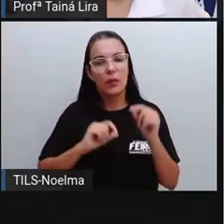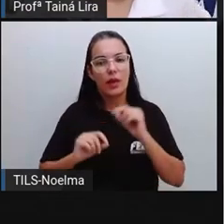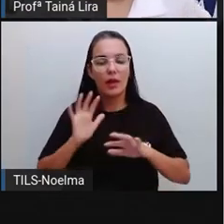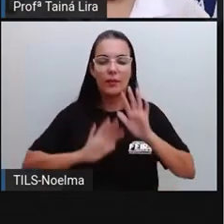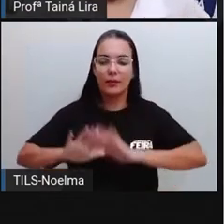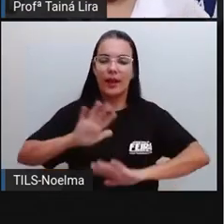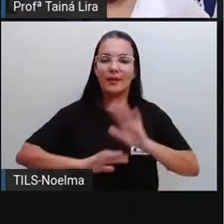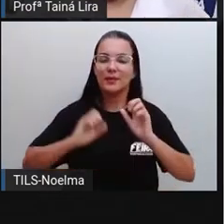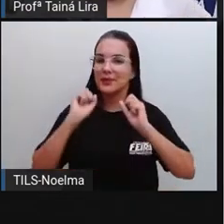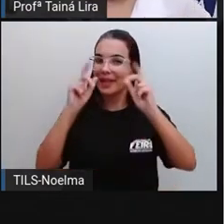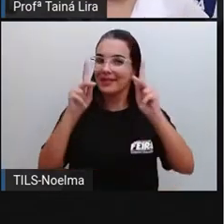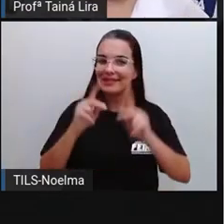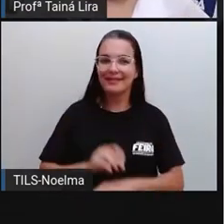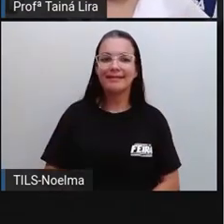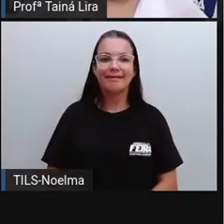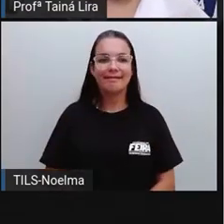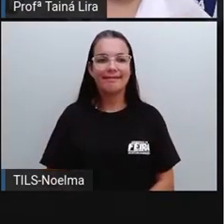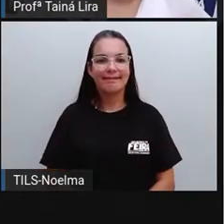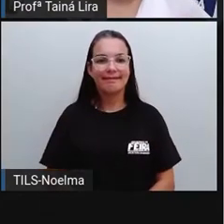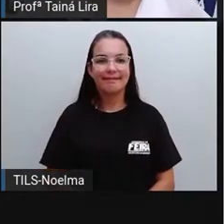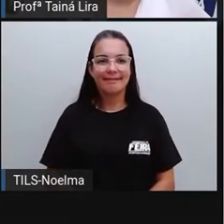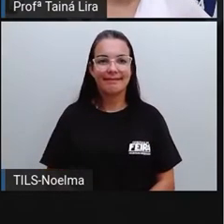ou pedido, tá bom?